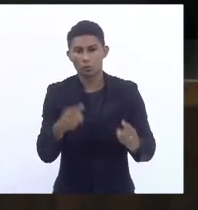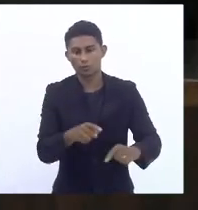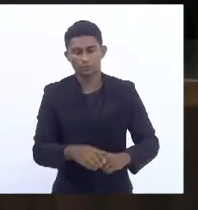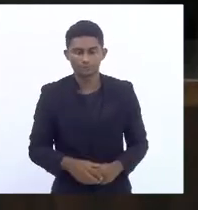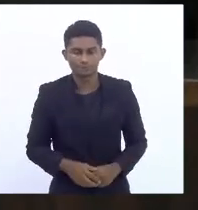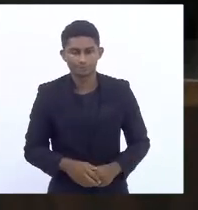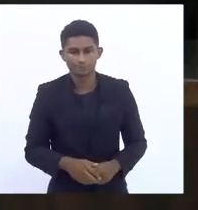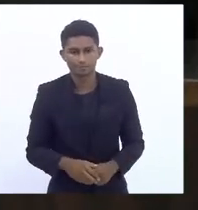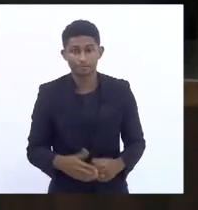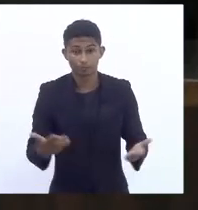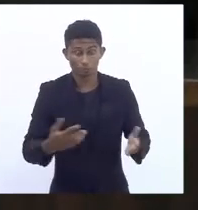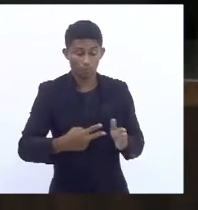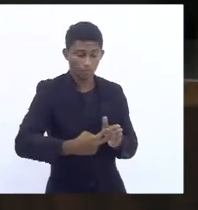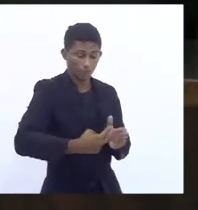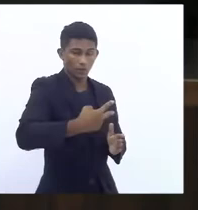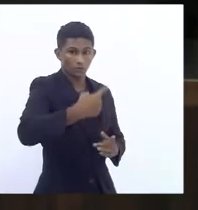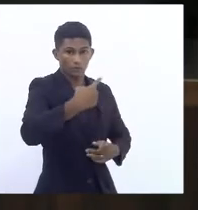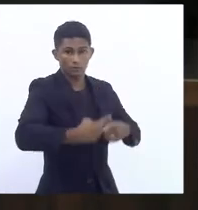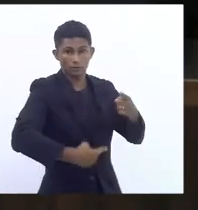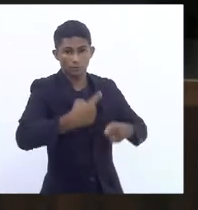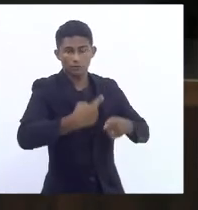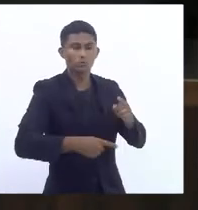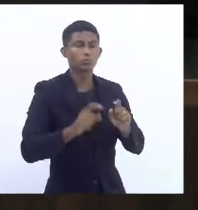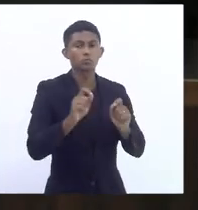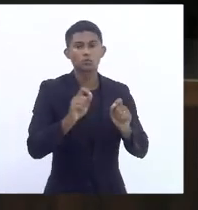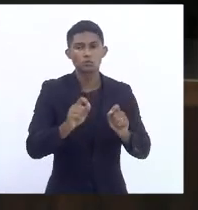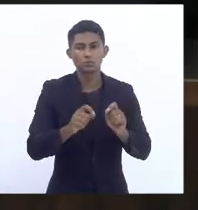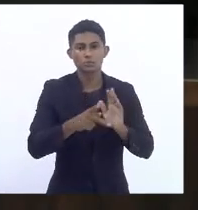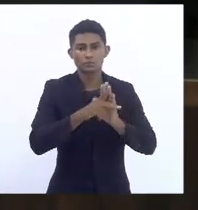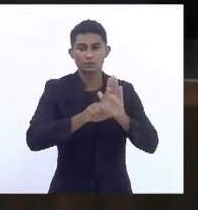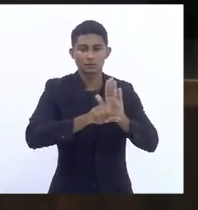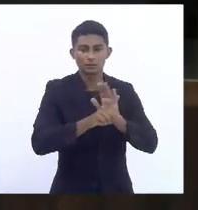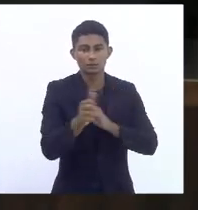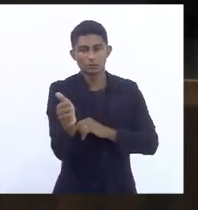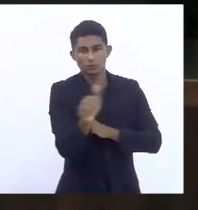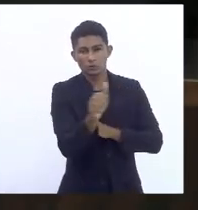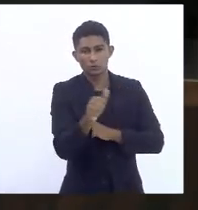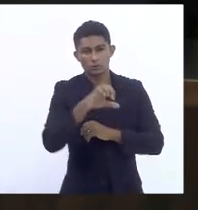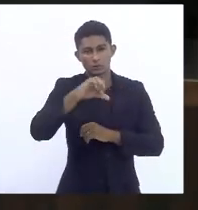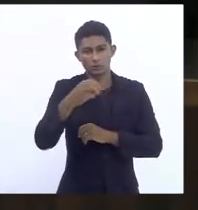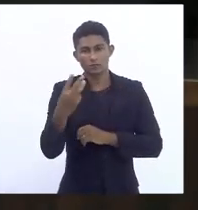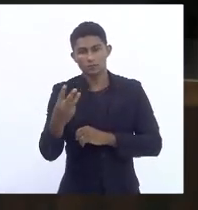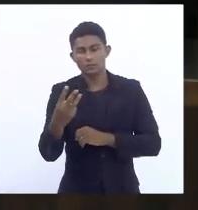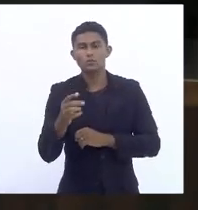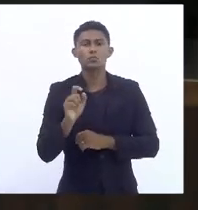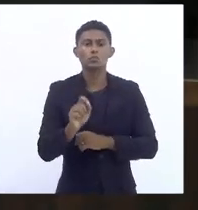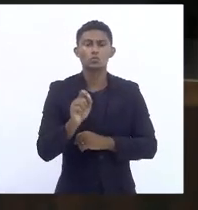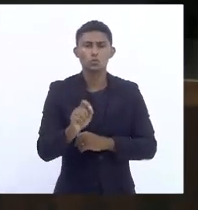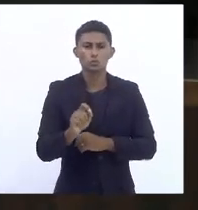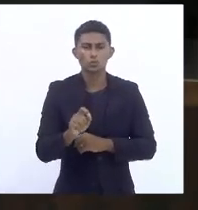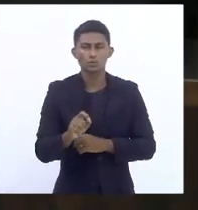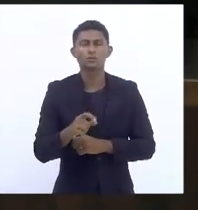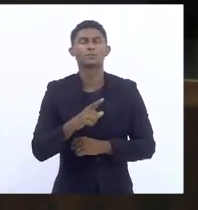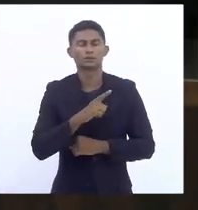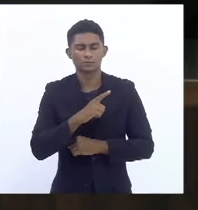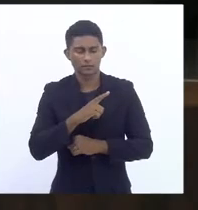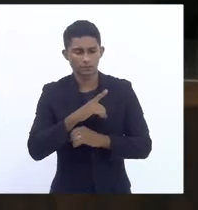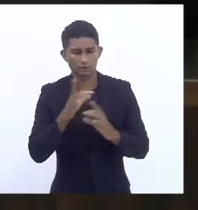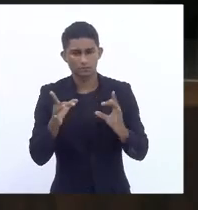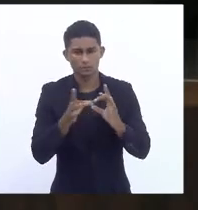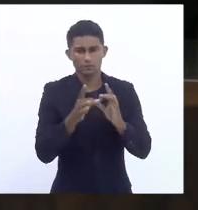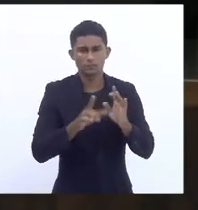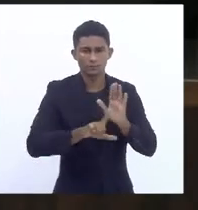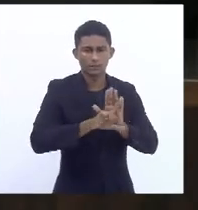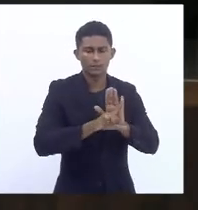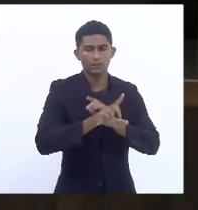discussão, projeto de lei 1193, de autoria do deputado Bruno Dauari, que altera o anexo da lei